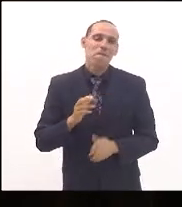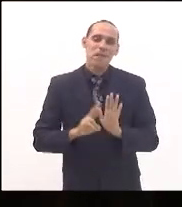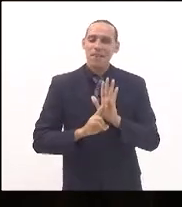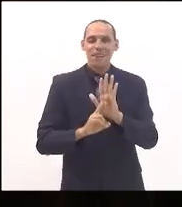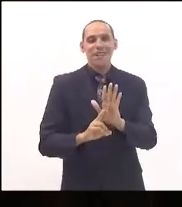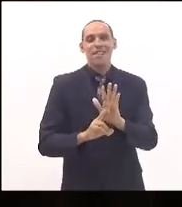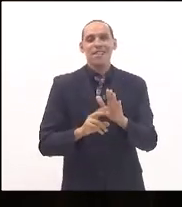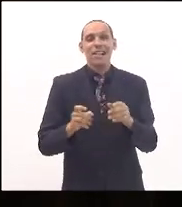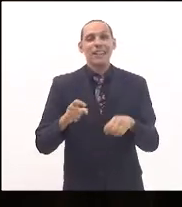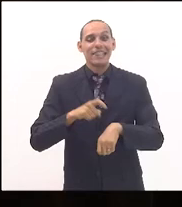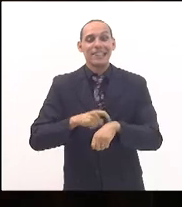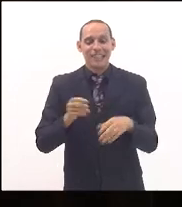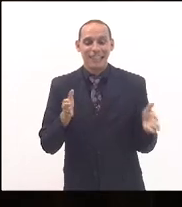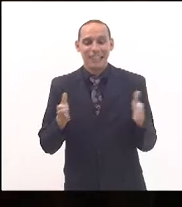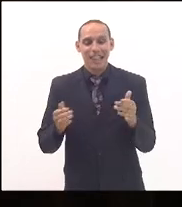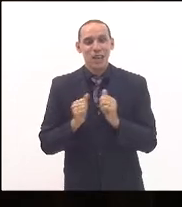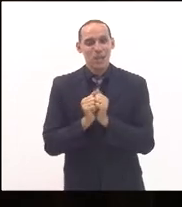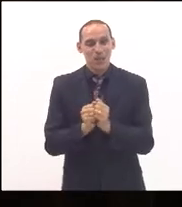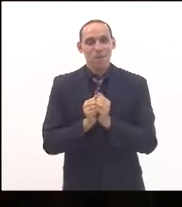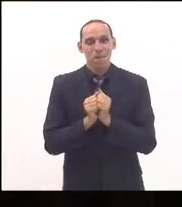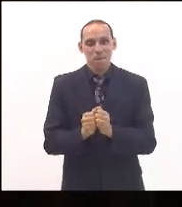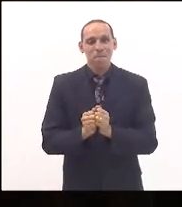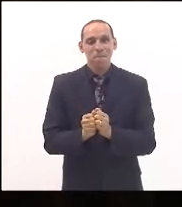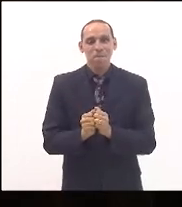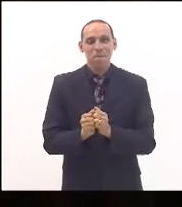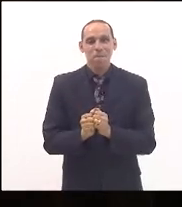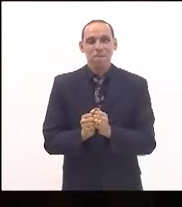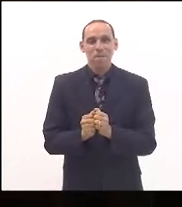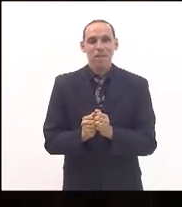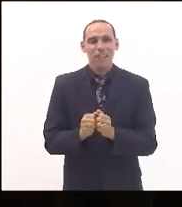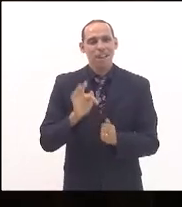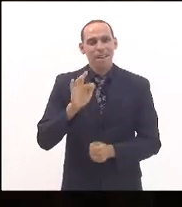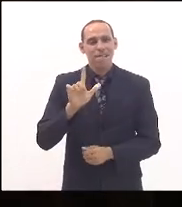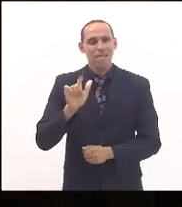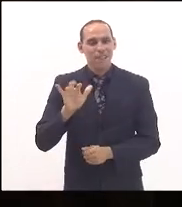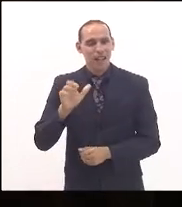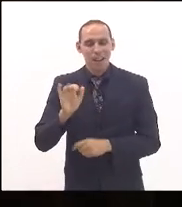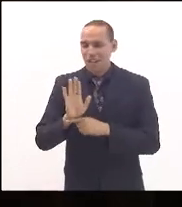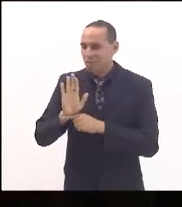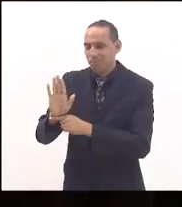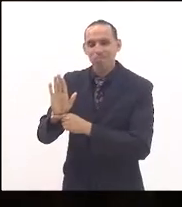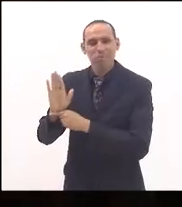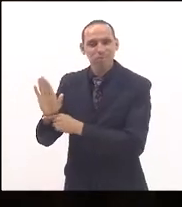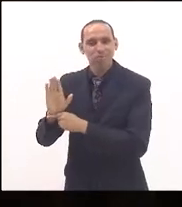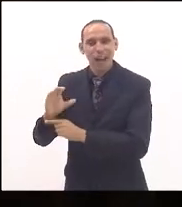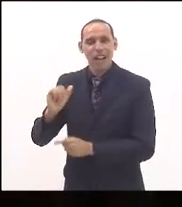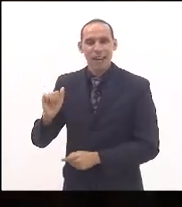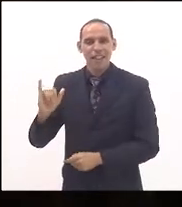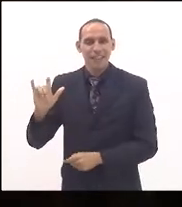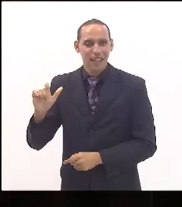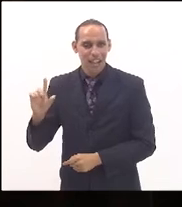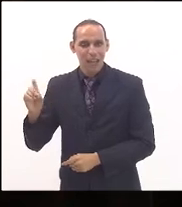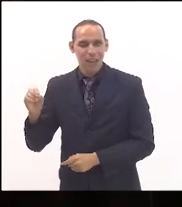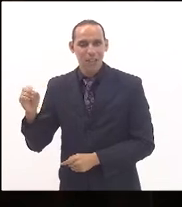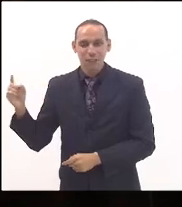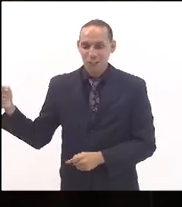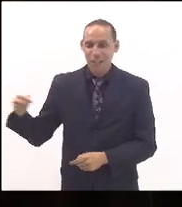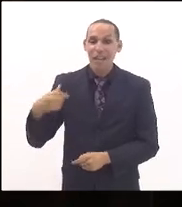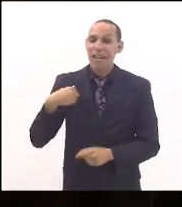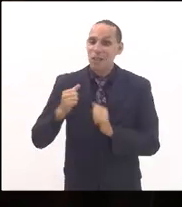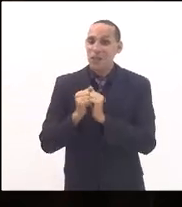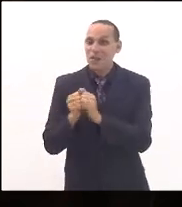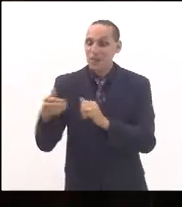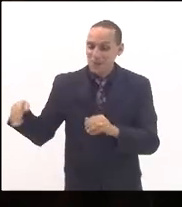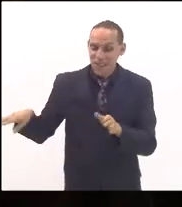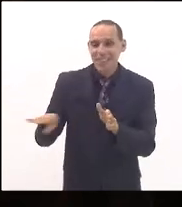pelo tempo nosso de convívio aqui a Flavinha ajudou muito Caiado aqui quando a gente chegou eu digo a gente que eu vim